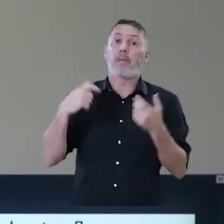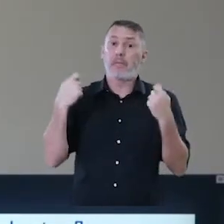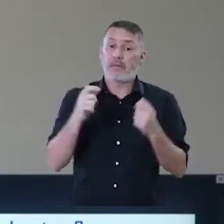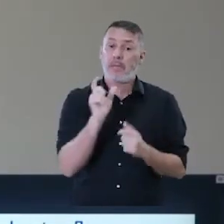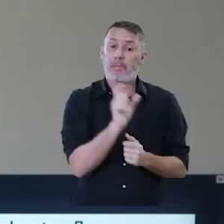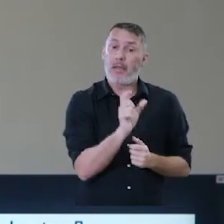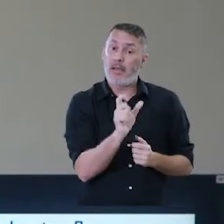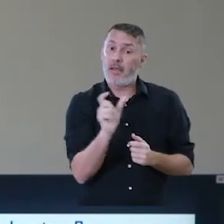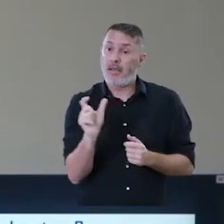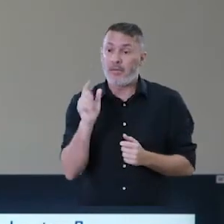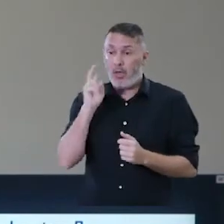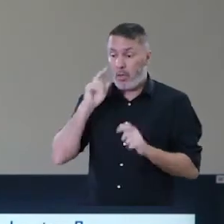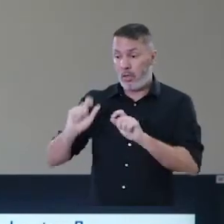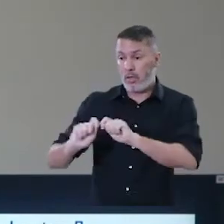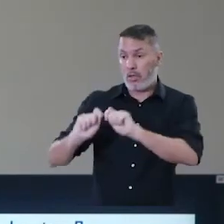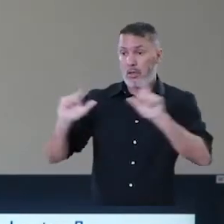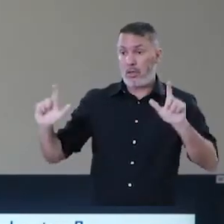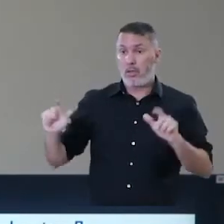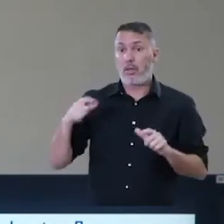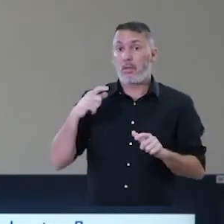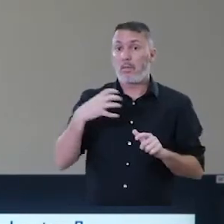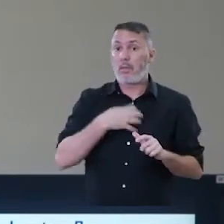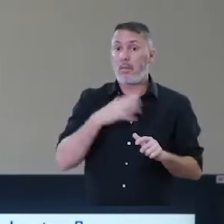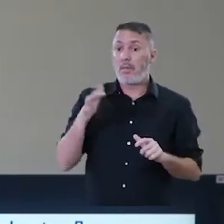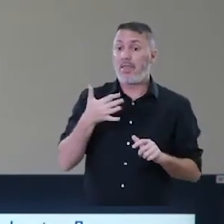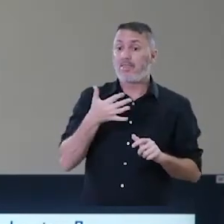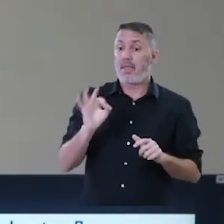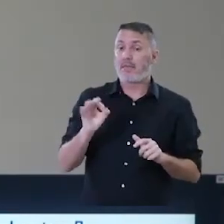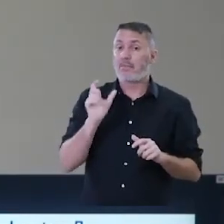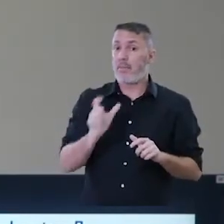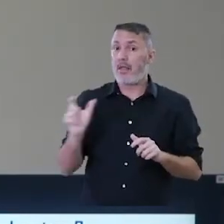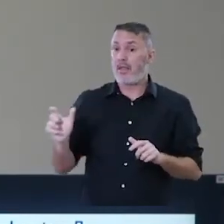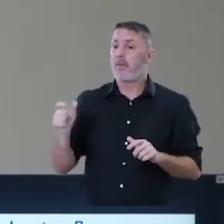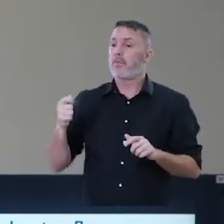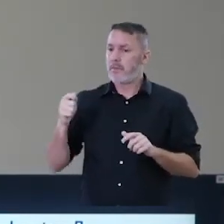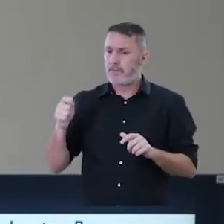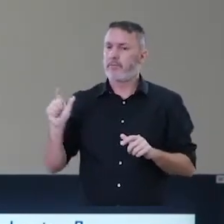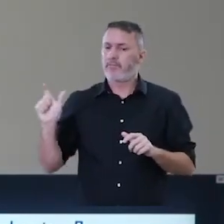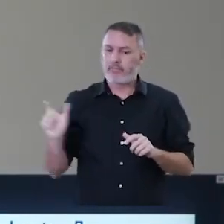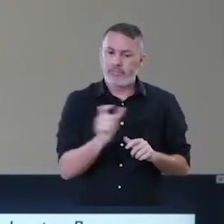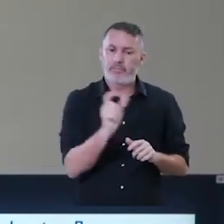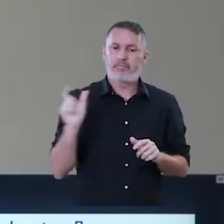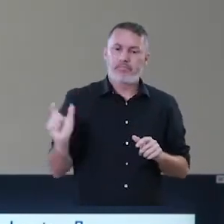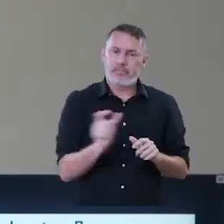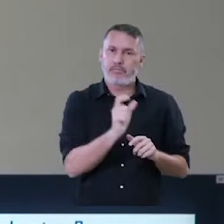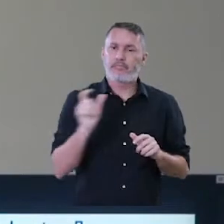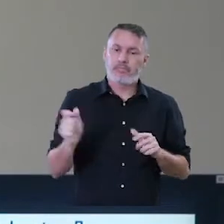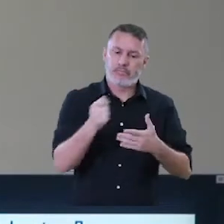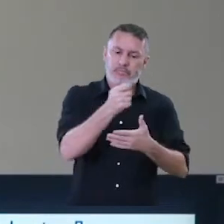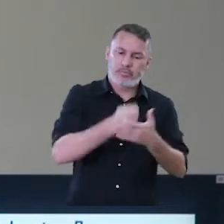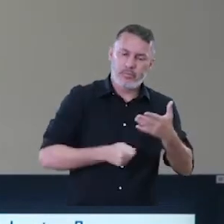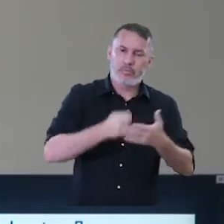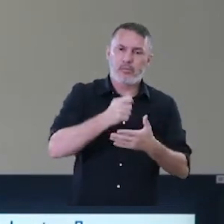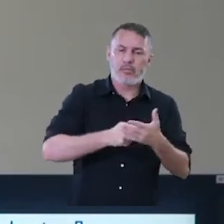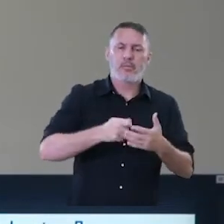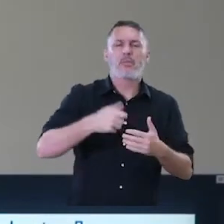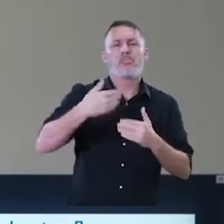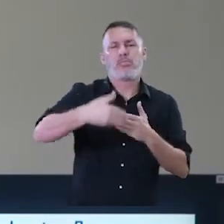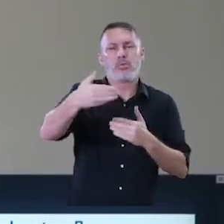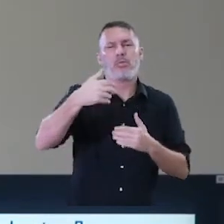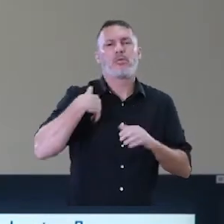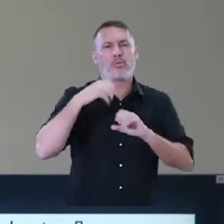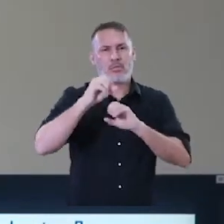que você precisa utilizar pelo menos 10 dessas e outras que nós vamos apresentar nas nossas